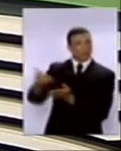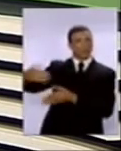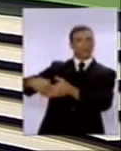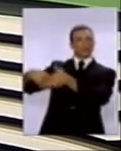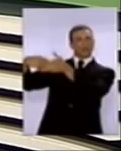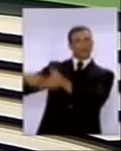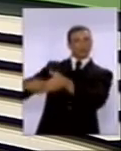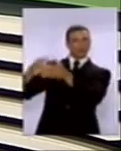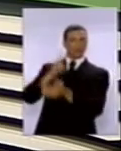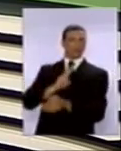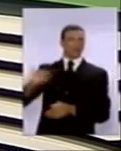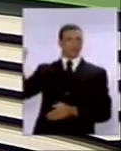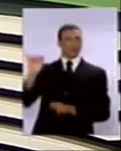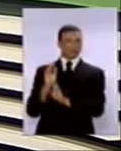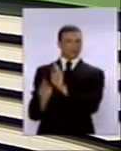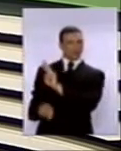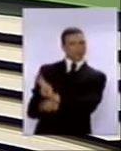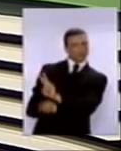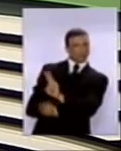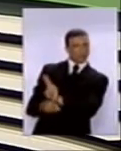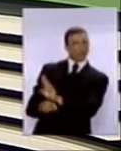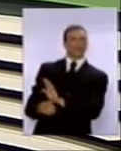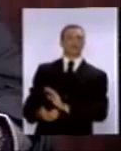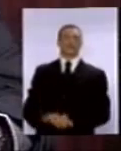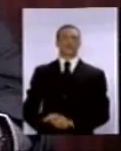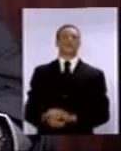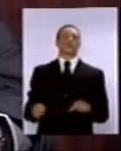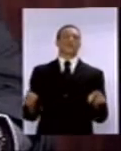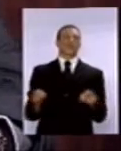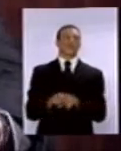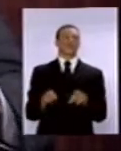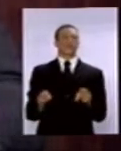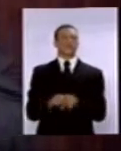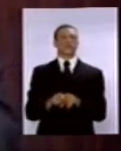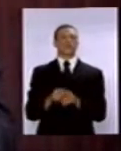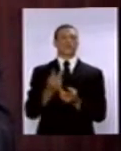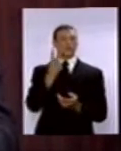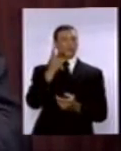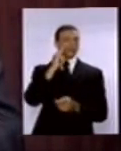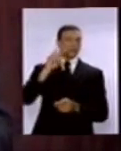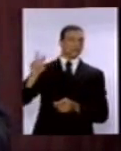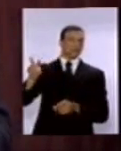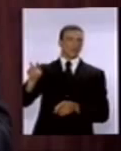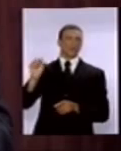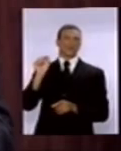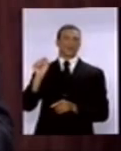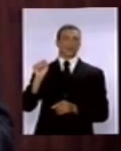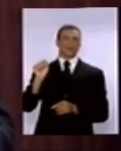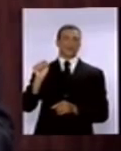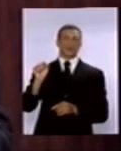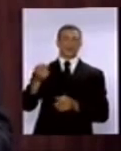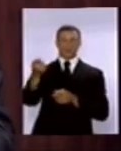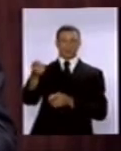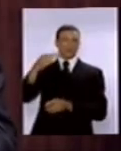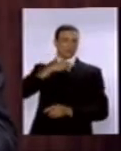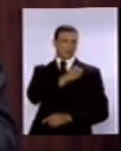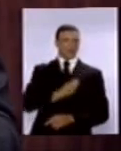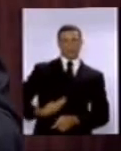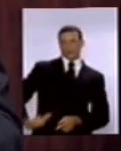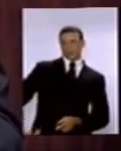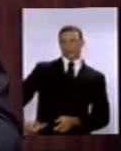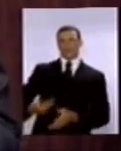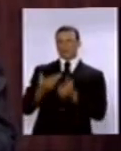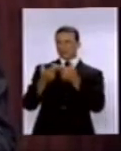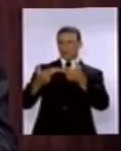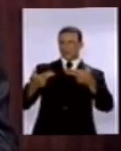acompanhar dentro de instantes o estávamos acompanhando também a reportagem da coletiva do ministro teori zavascki sobre